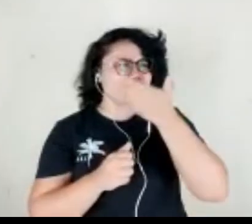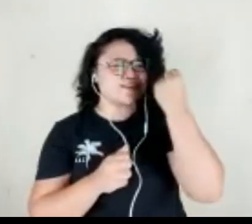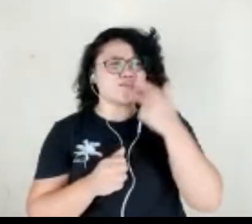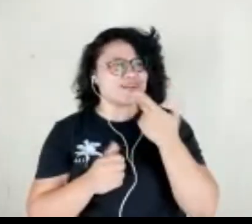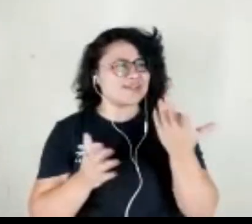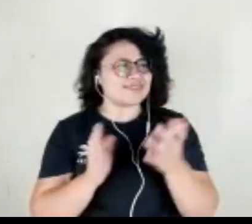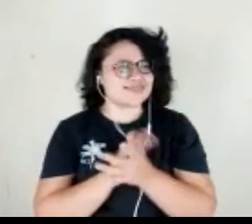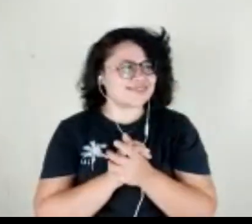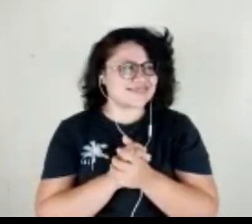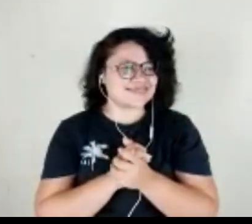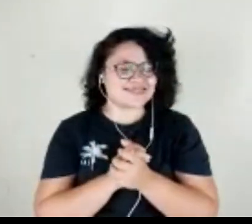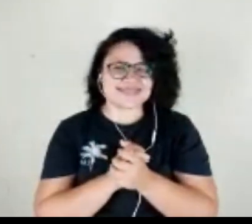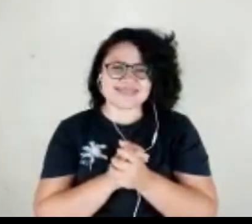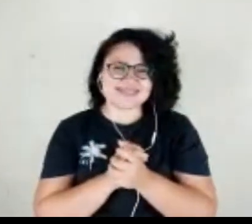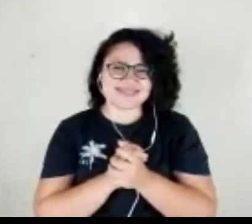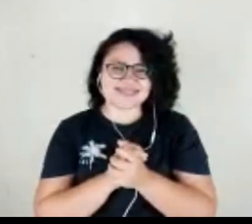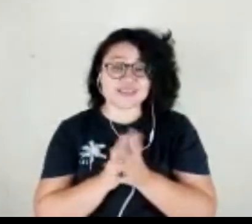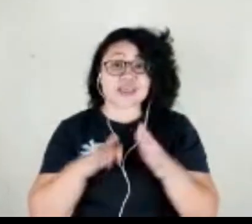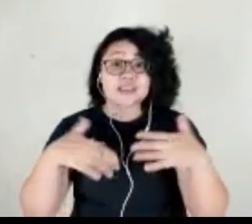Que vai falar?